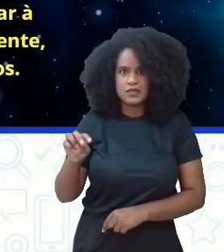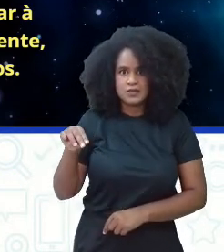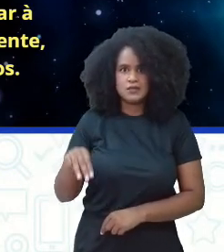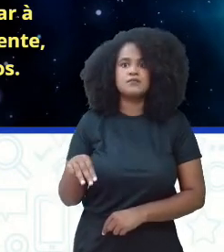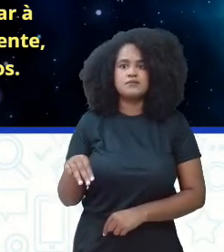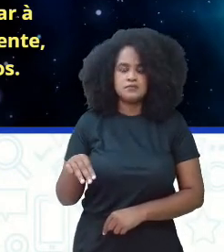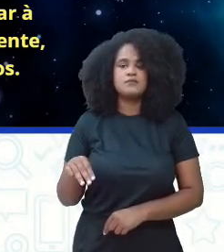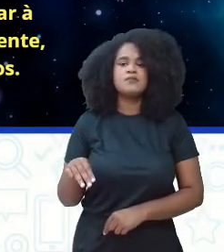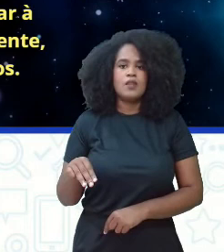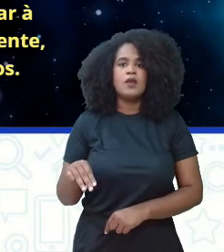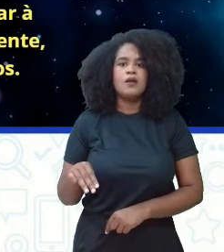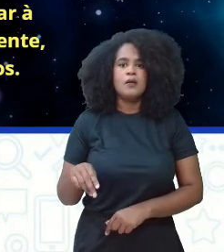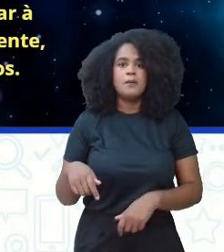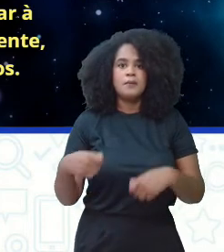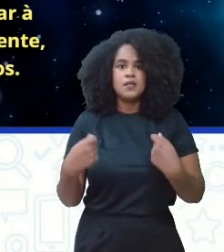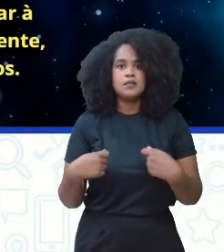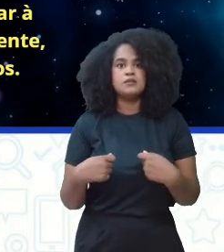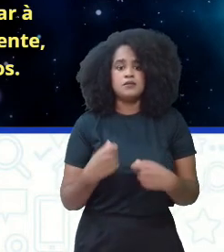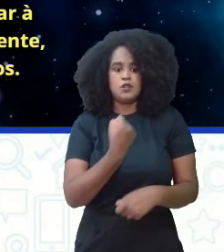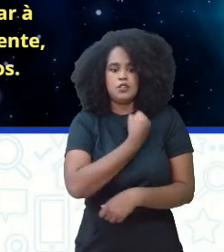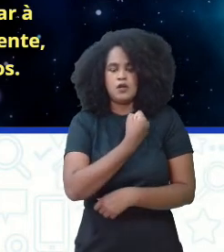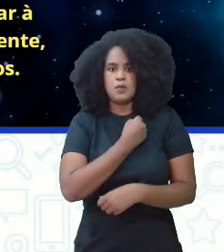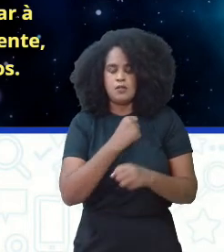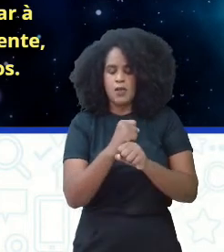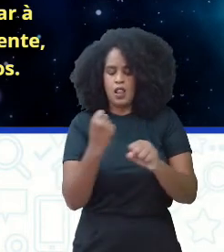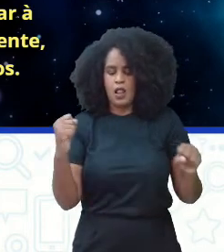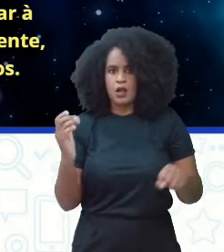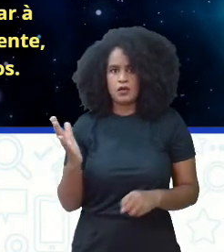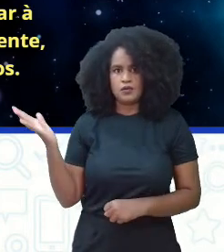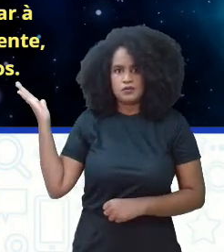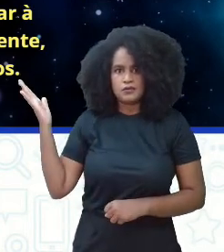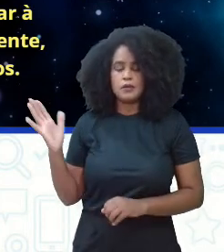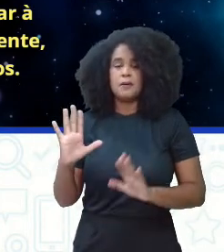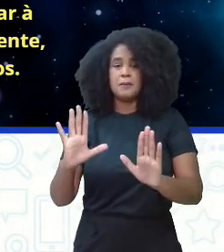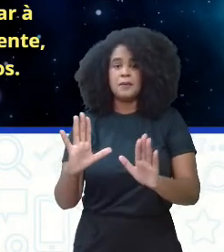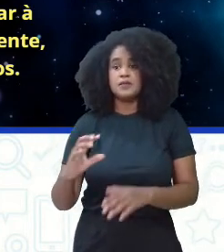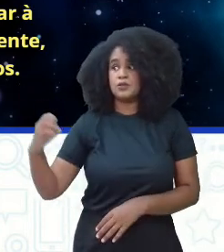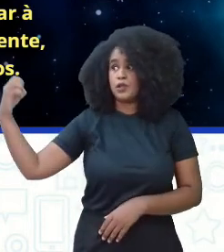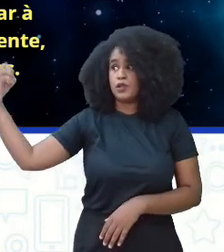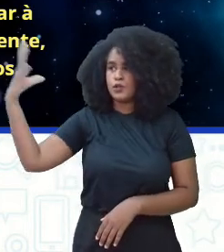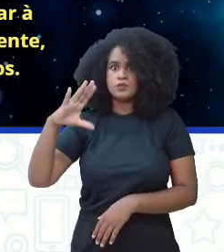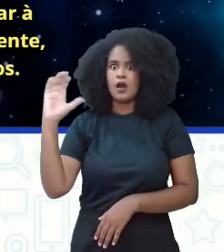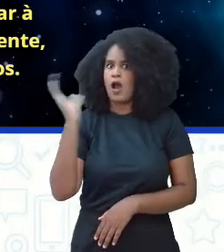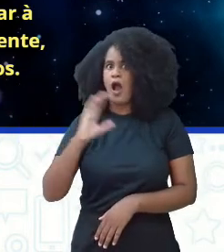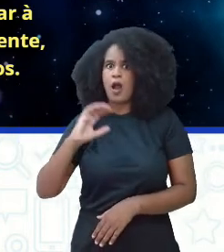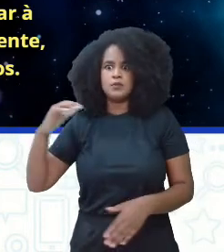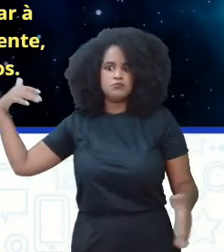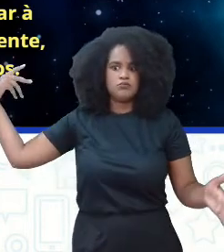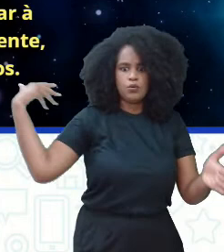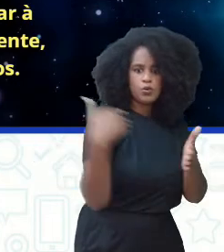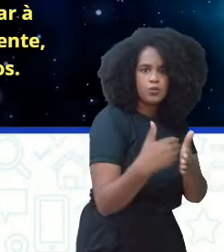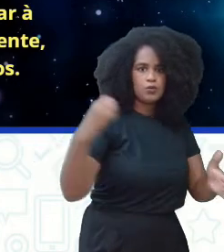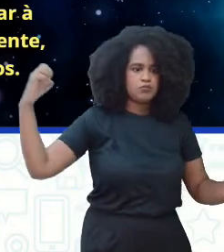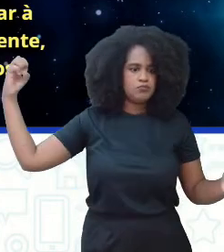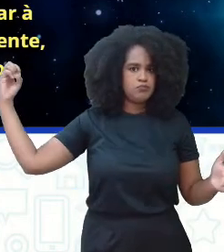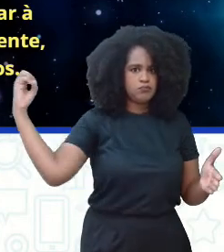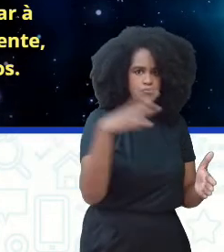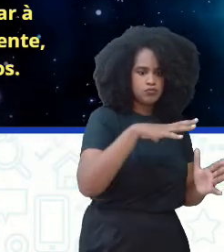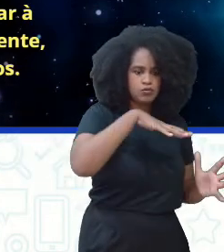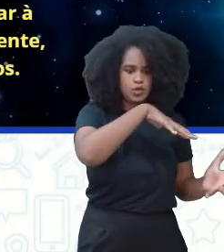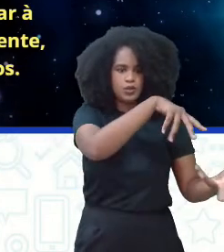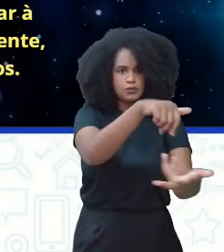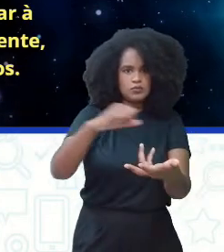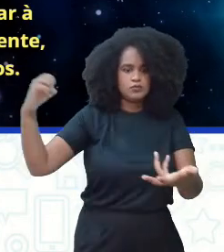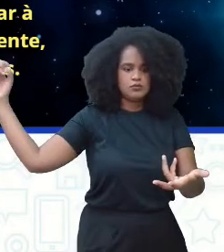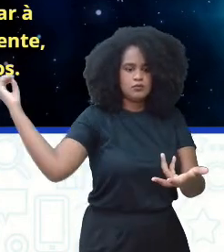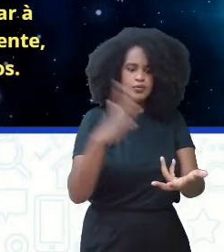tem uma aproximaçãozinha no final, tá? Só que como a luz, ela viaja muito rápido, o nosso planeta, ele está